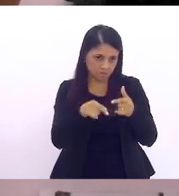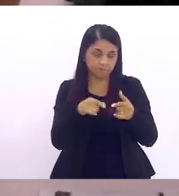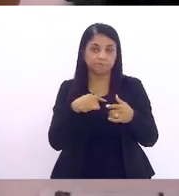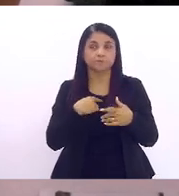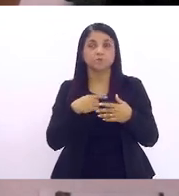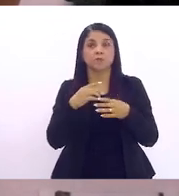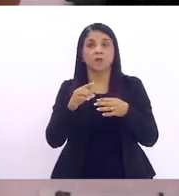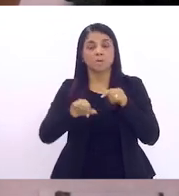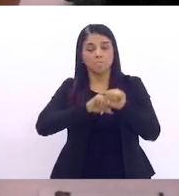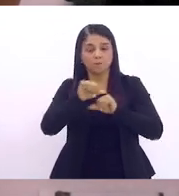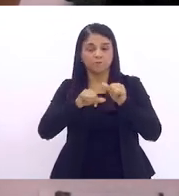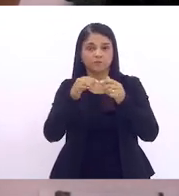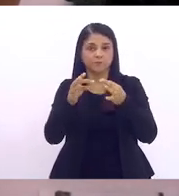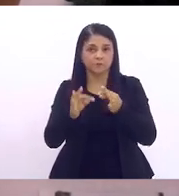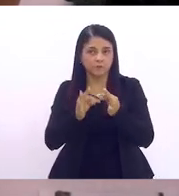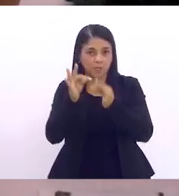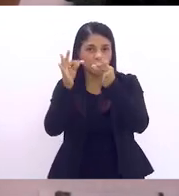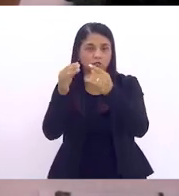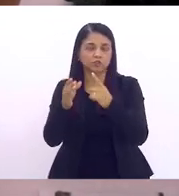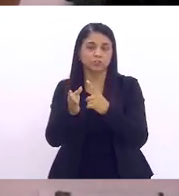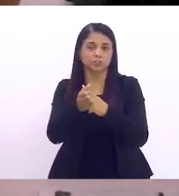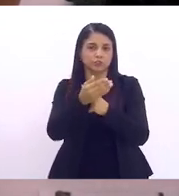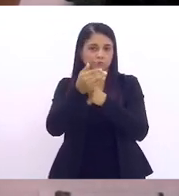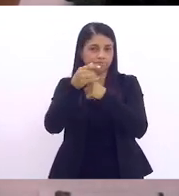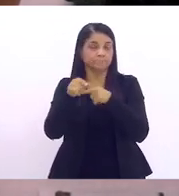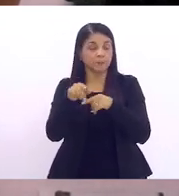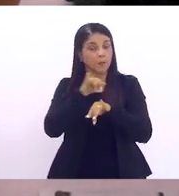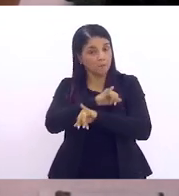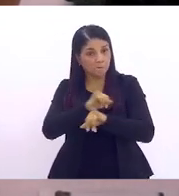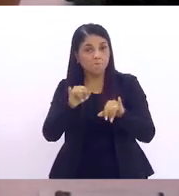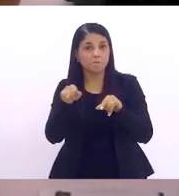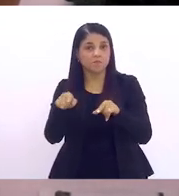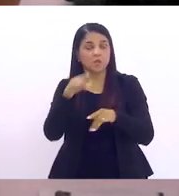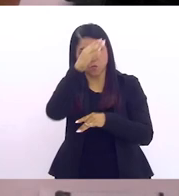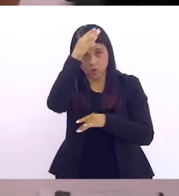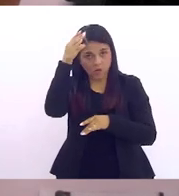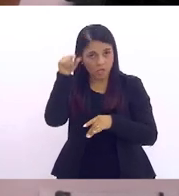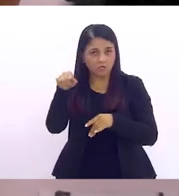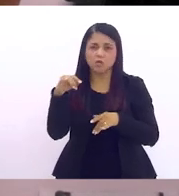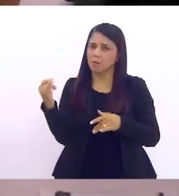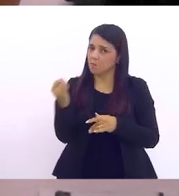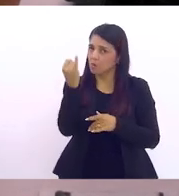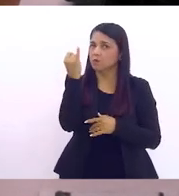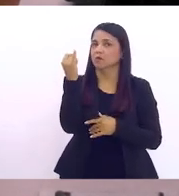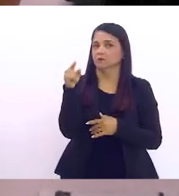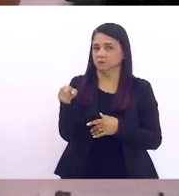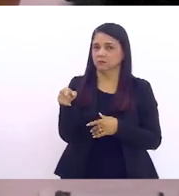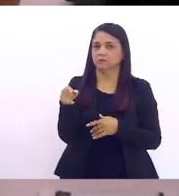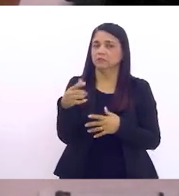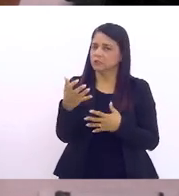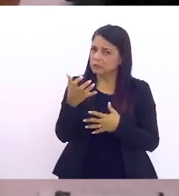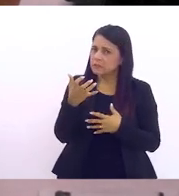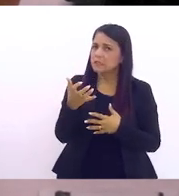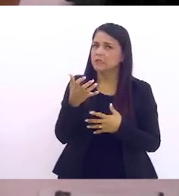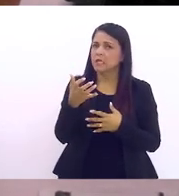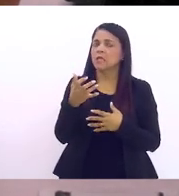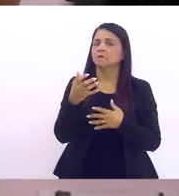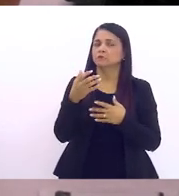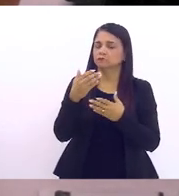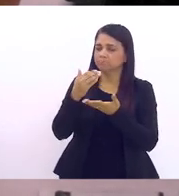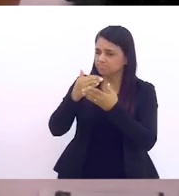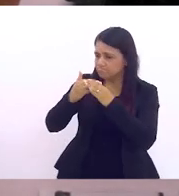tecnologias para notificar os clientes Eu acho que isso é um ponto importantíssimo para todos nós eh nós queremos sim